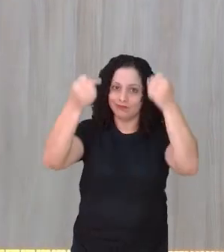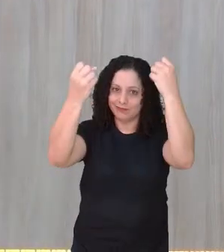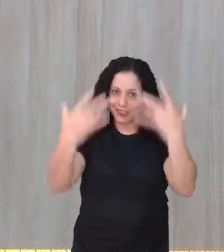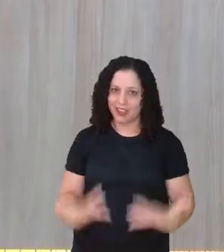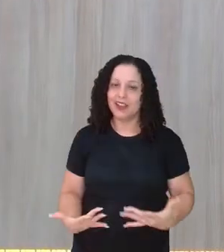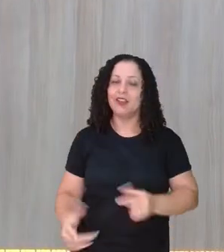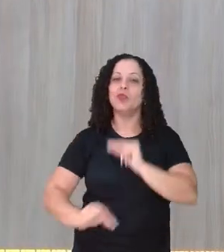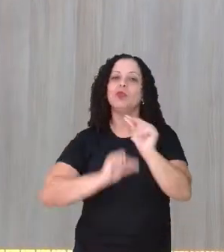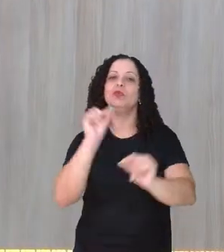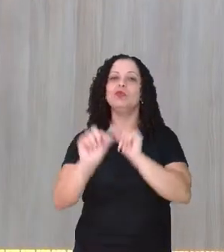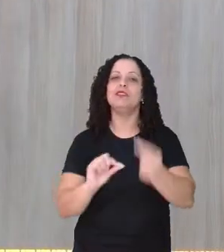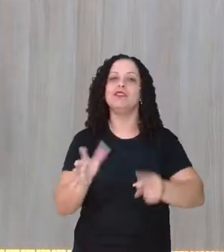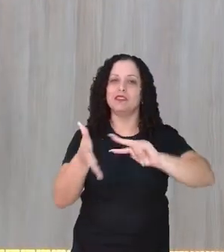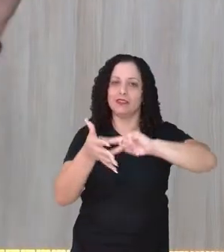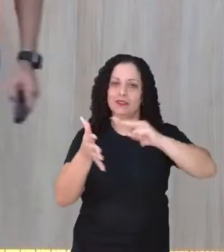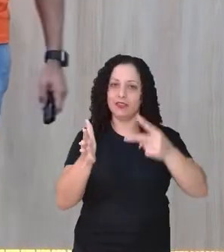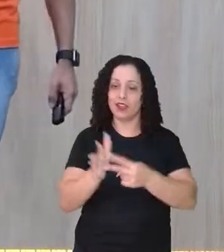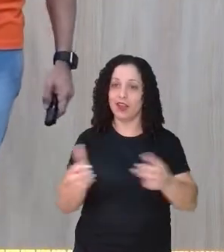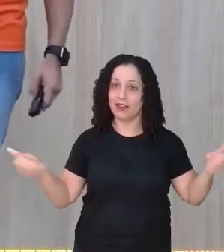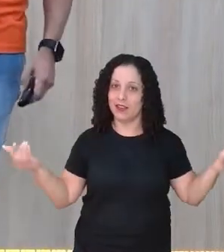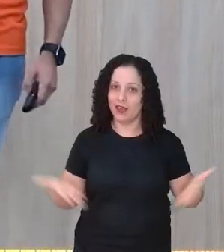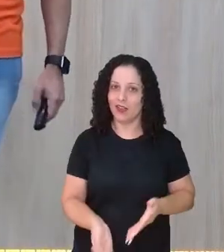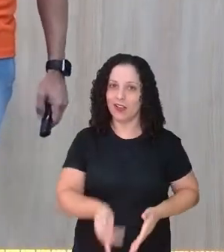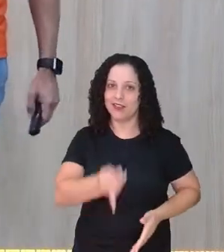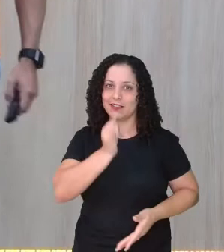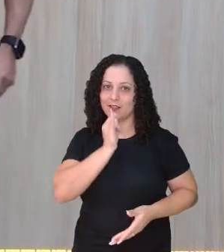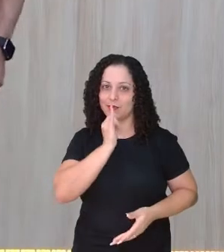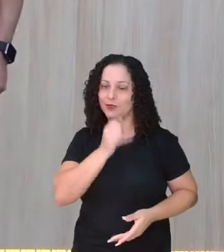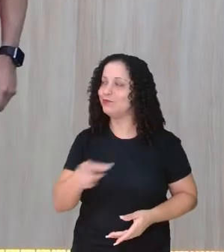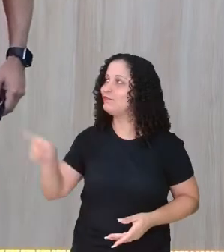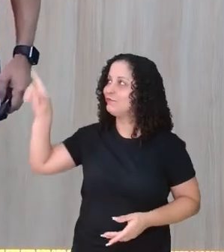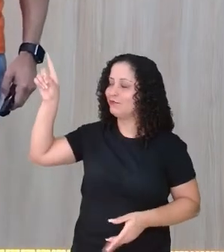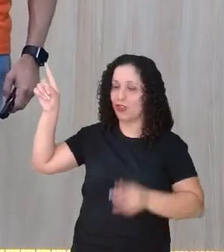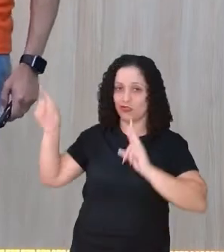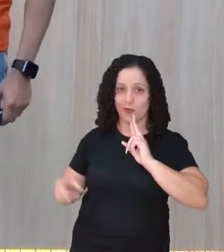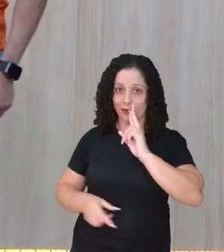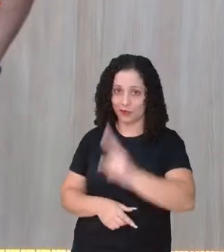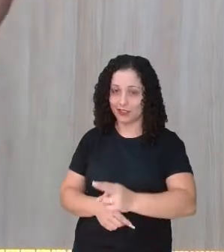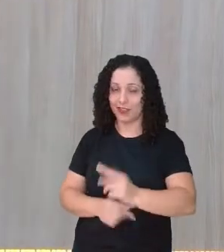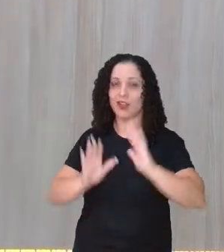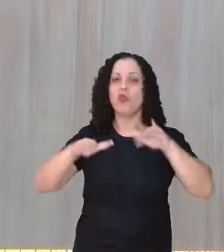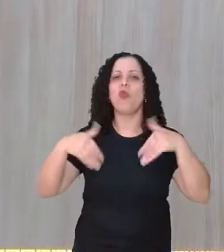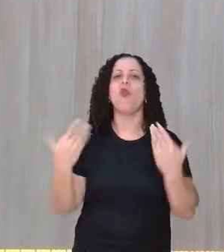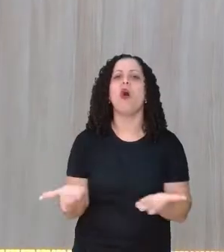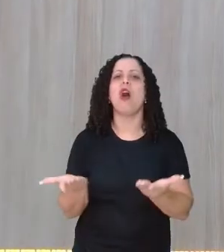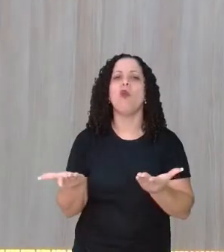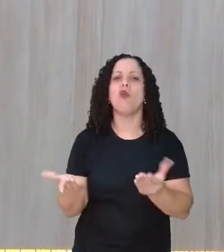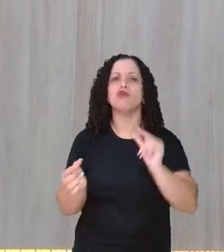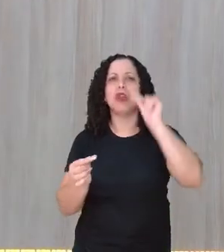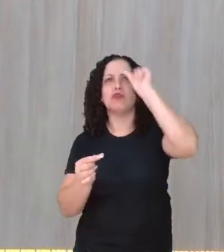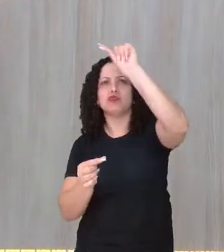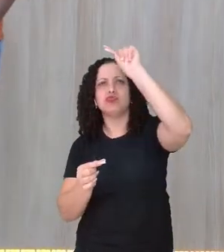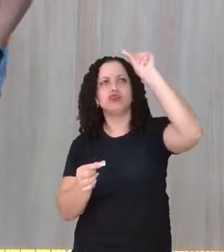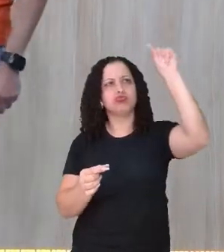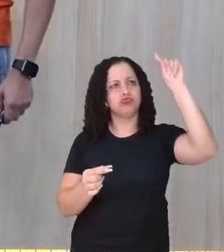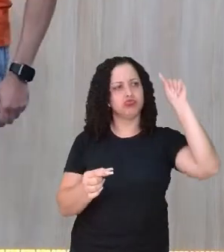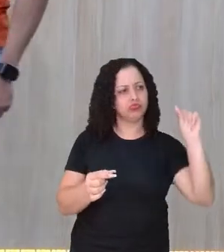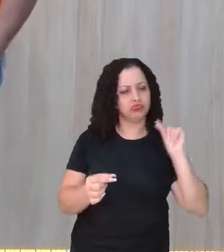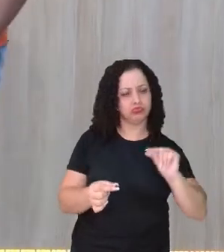expressões algébricas e eu respondi esse exemplo aí com vocês. Pedi para saber aí qual é o perímetro desse